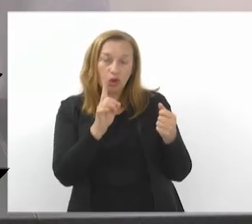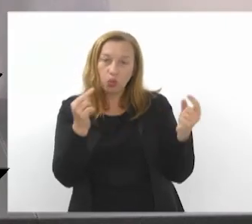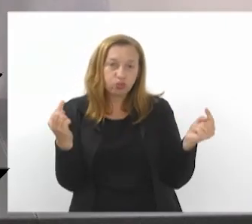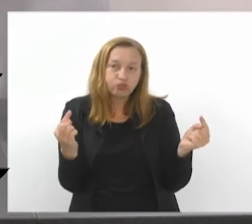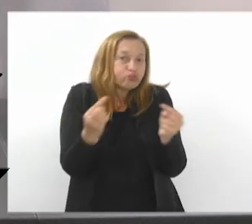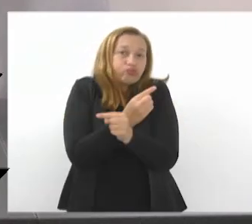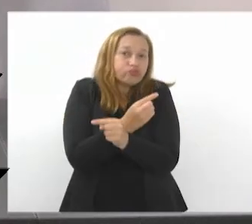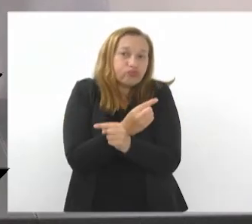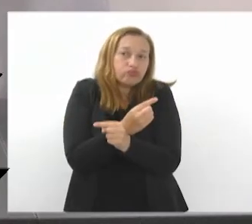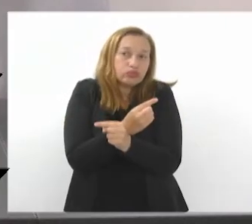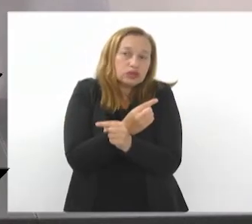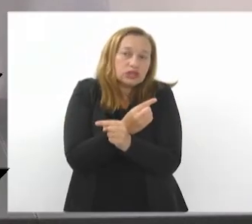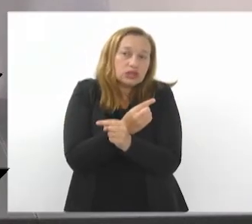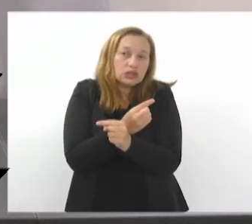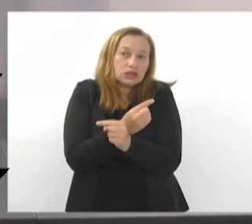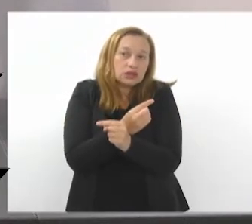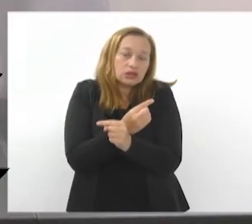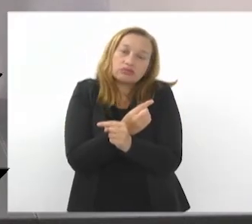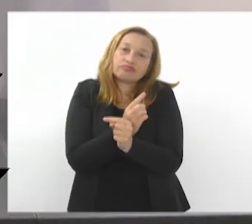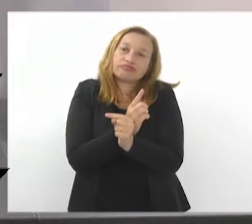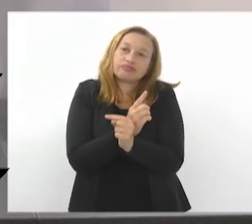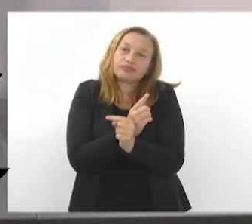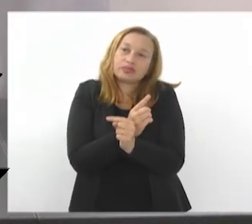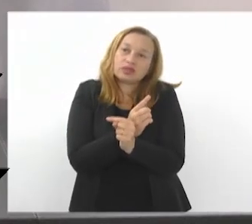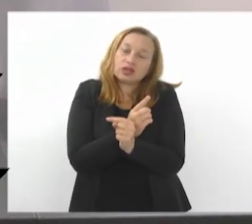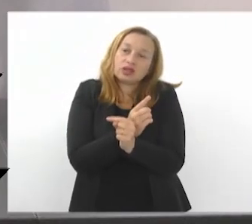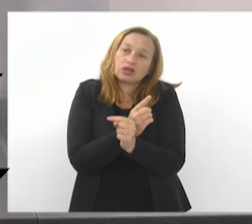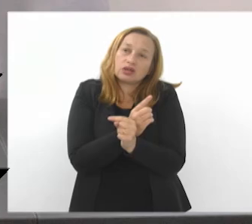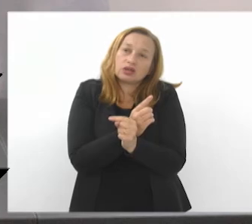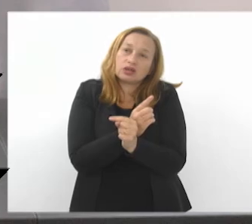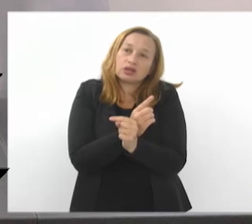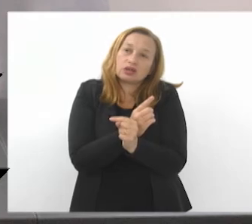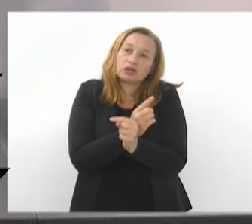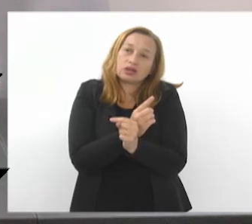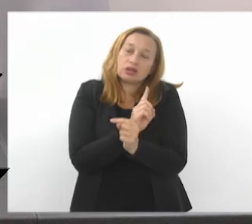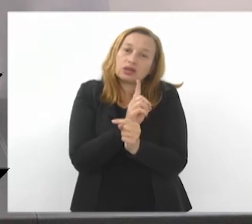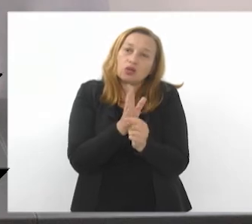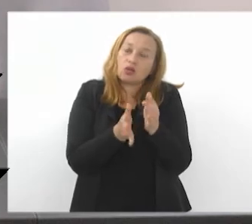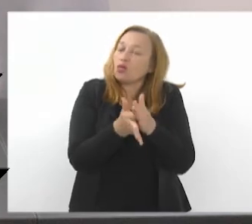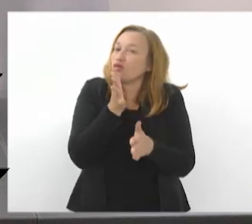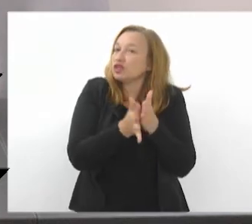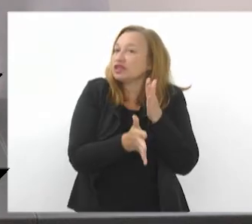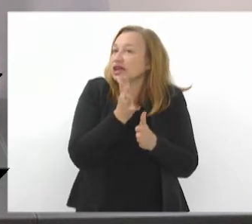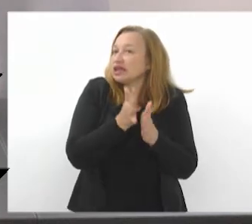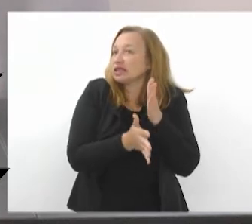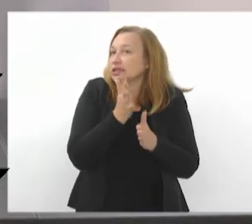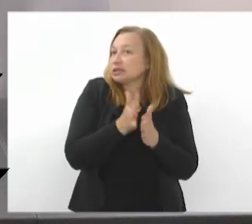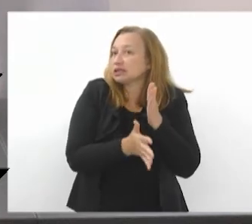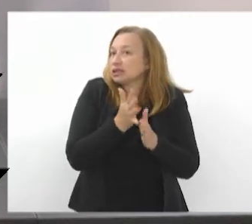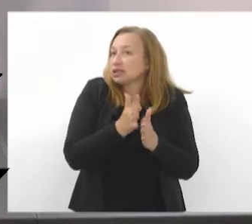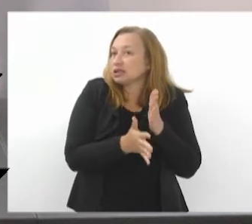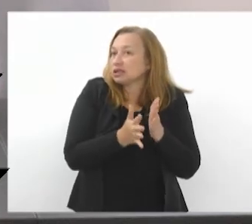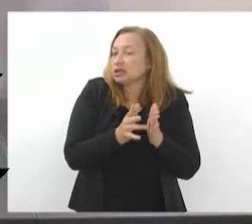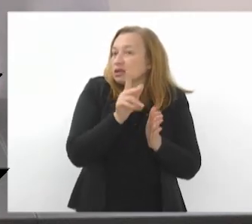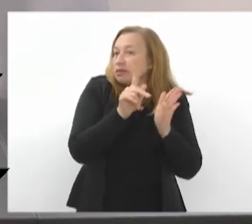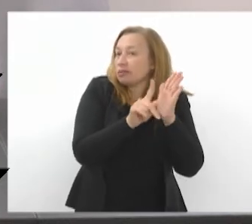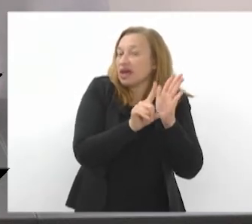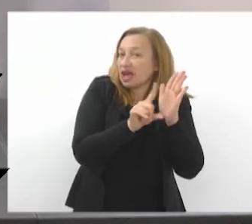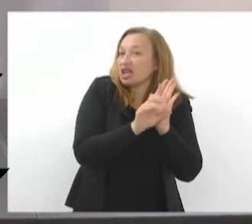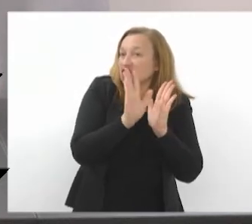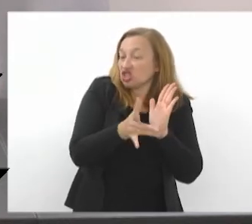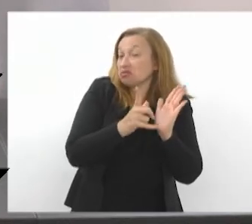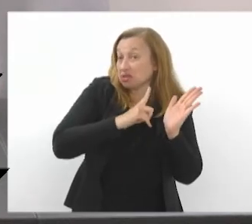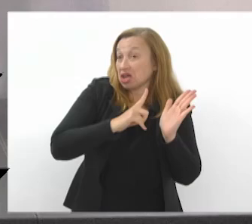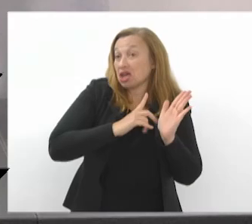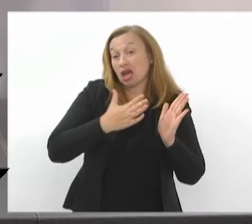menção ao episódio e não conflitaria, em tese, com esse PL existente, que, ao meu